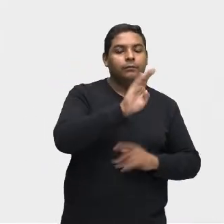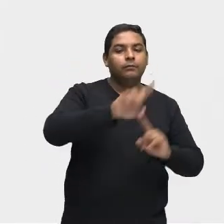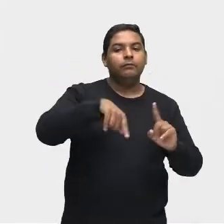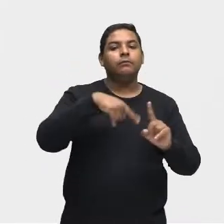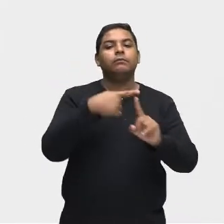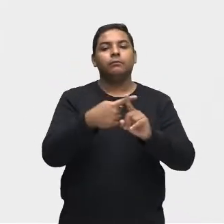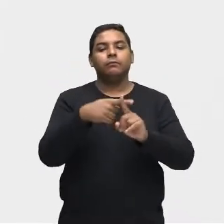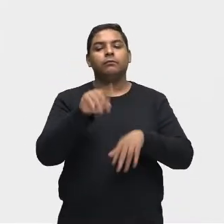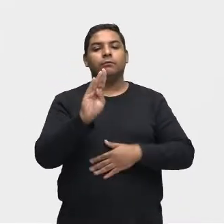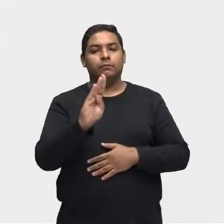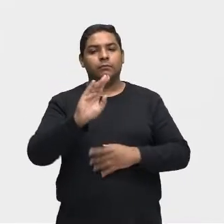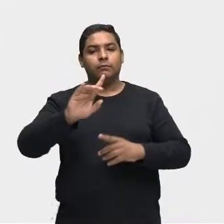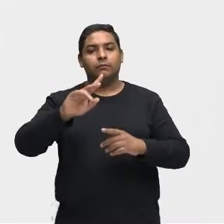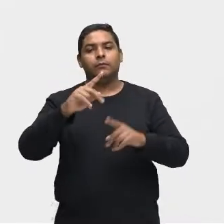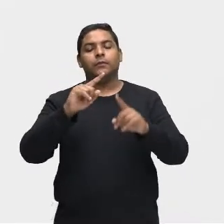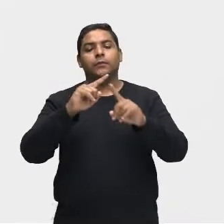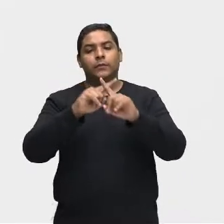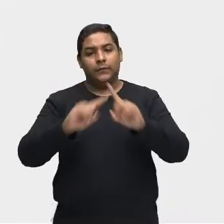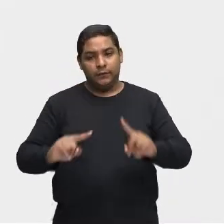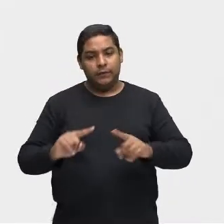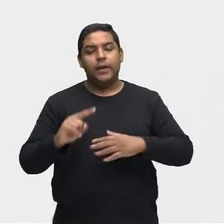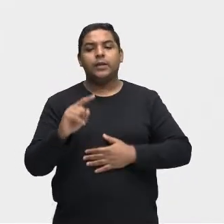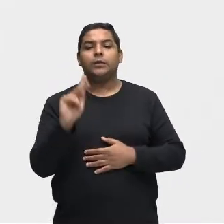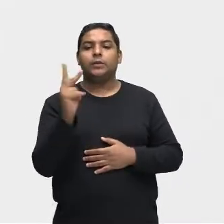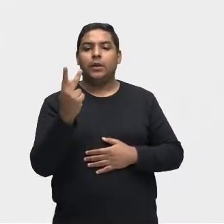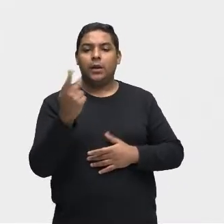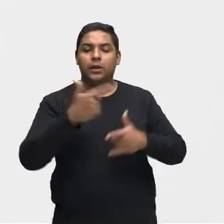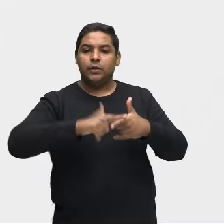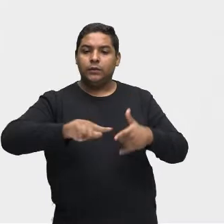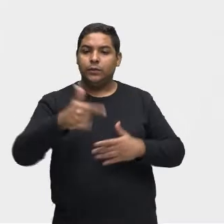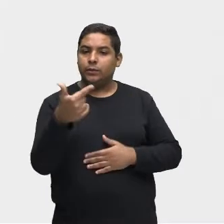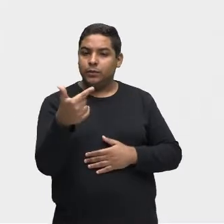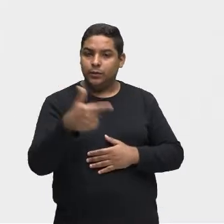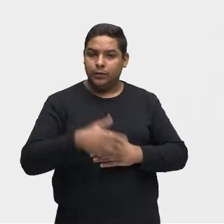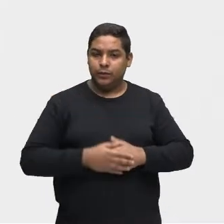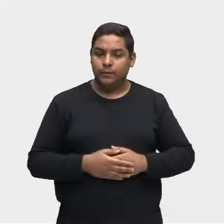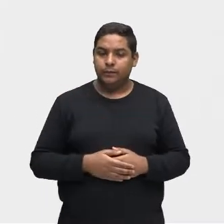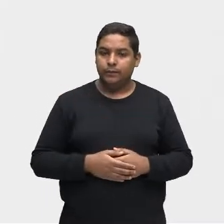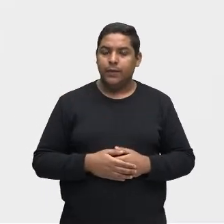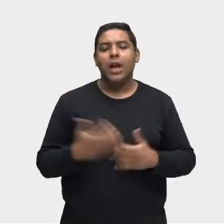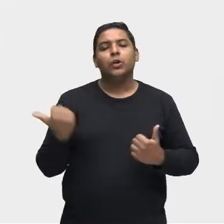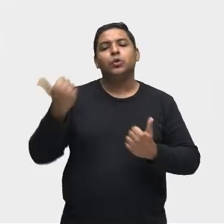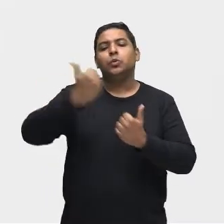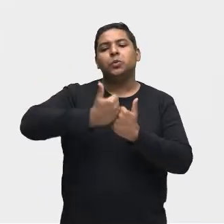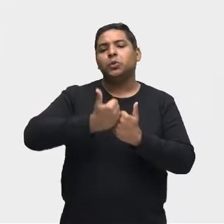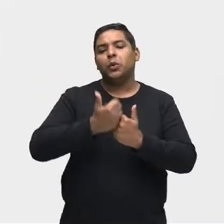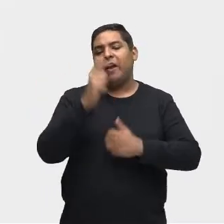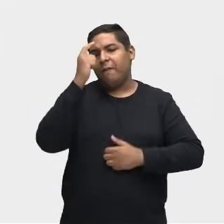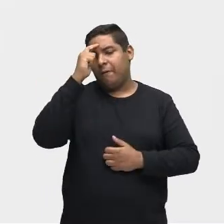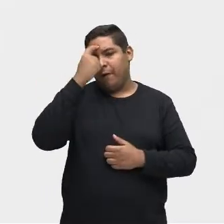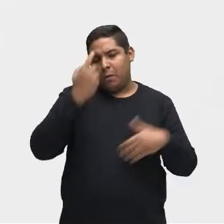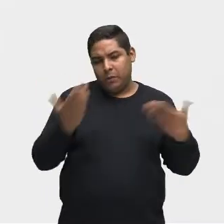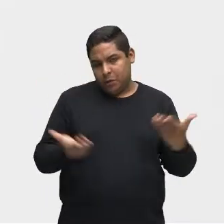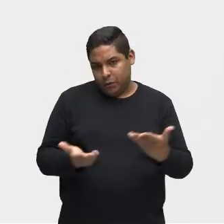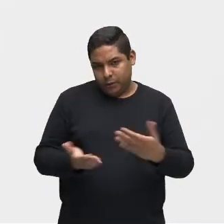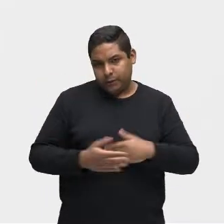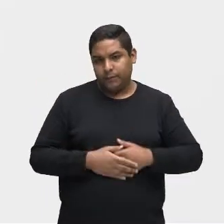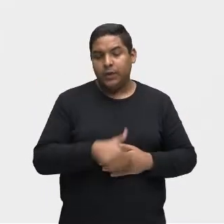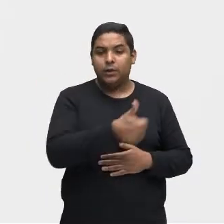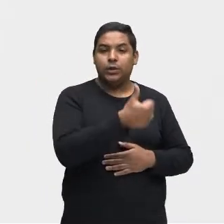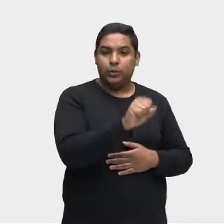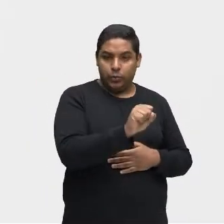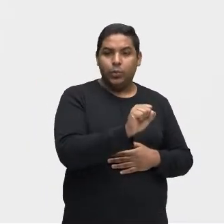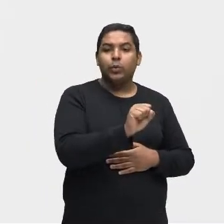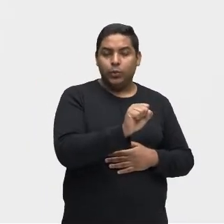2. Identificado a base maior, que foi 18, então agora só é substituir na fórmula. Então, vai ficar 18 como